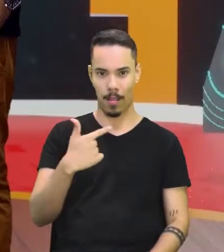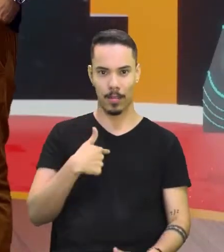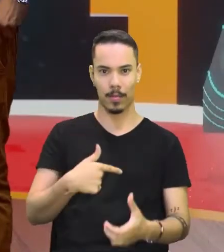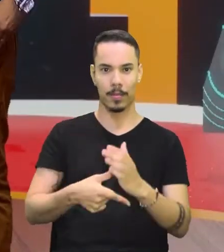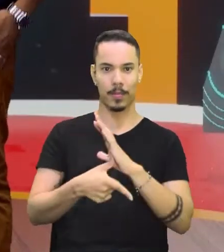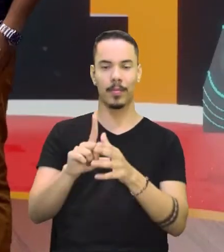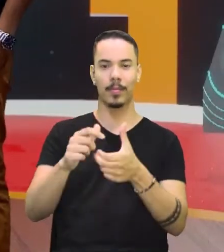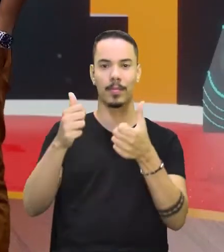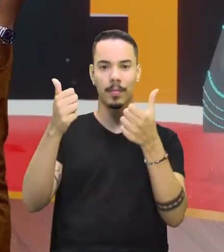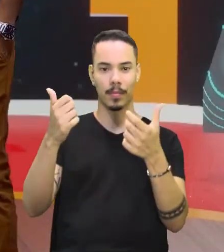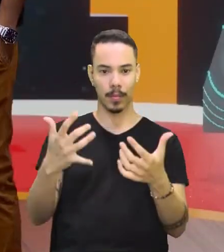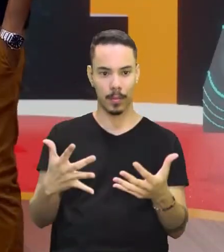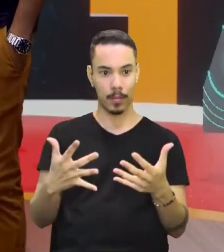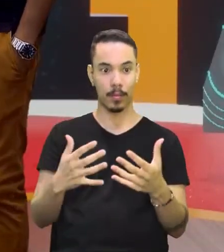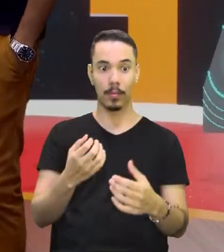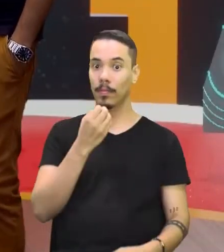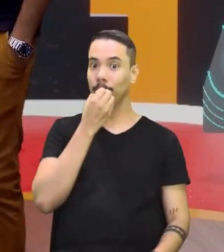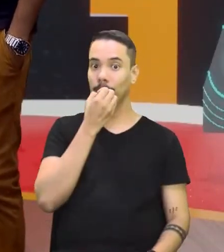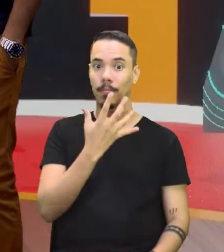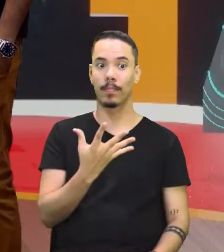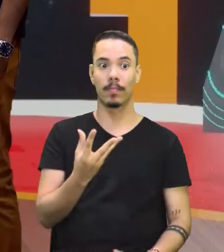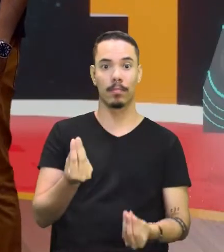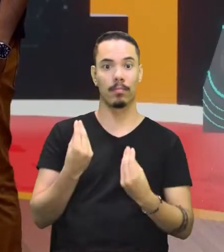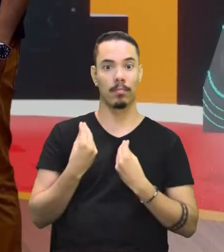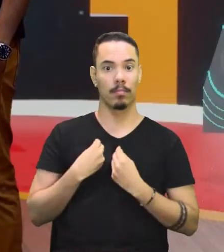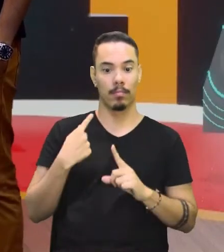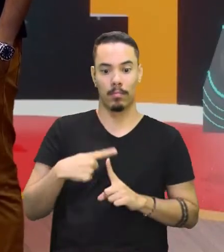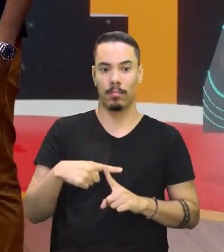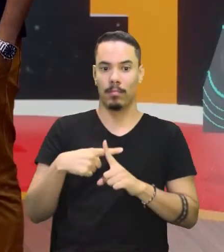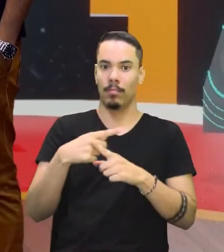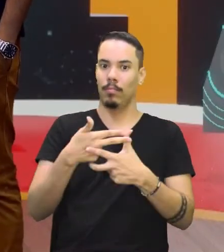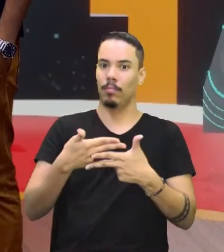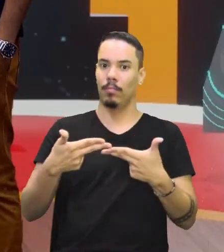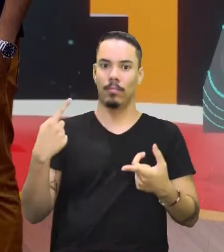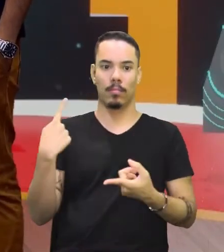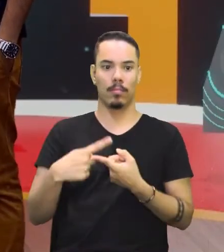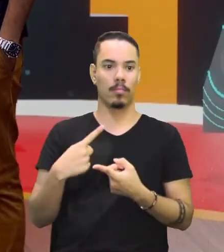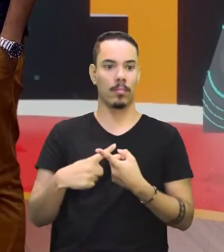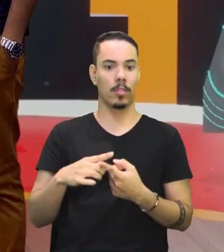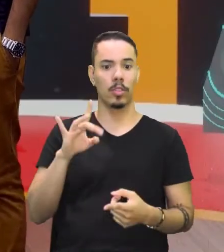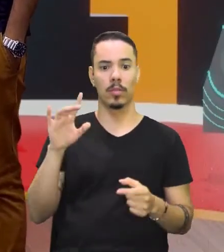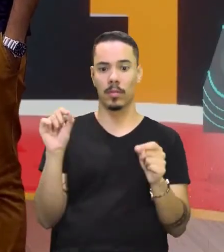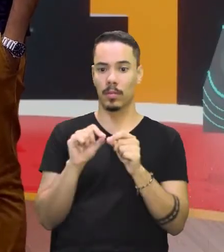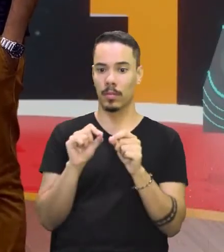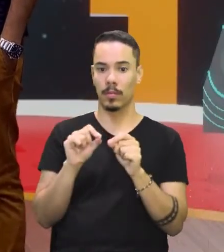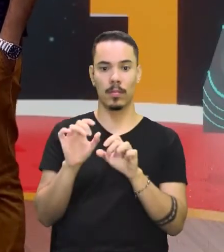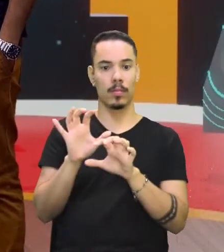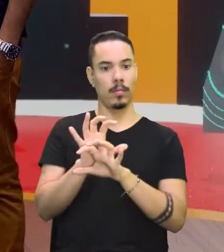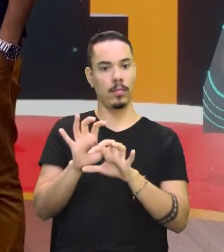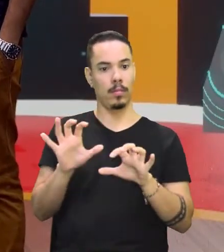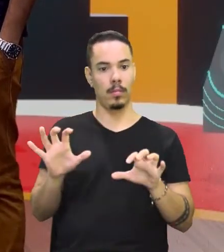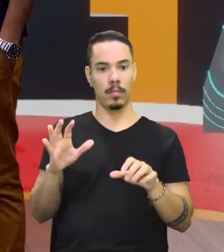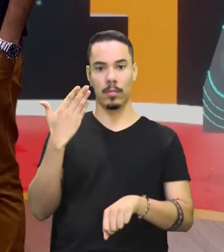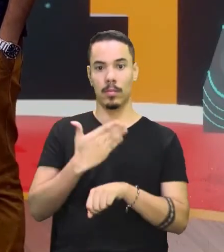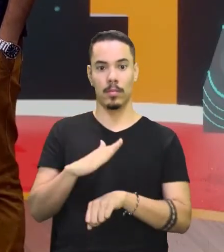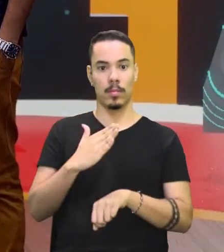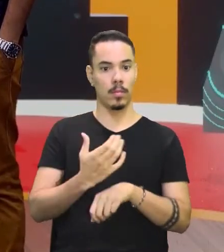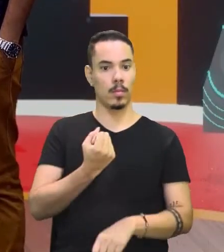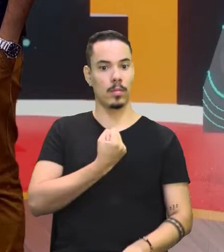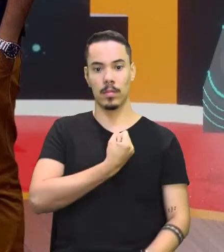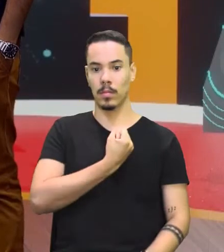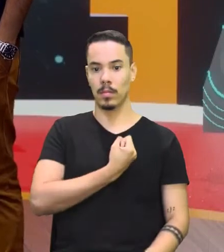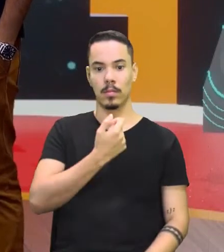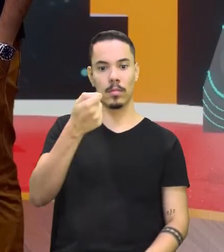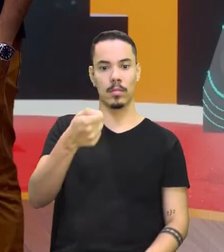Brio-Ruffin é muito vantajoso, porque a gente só trabalha com coeficientes e só trabalha fazendo a parte numérica, não trabalha com a